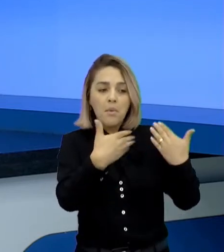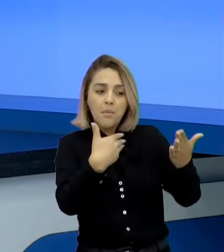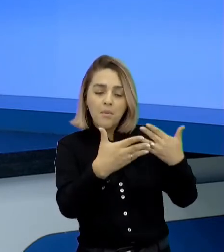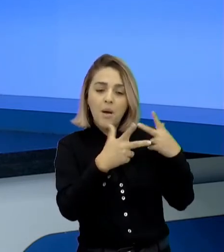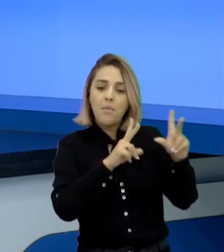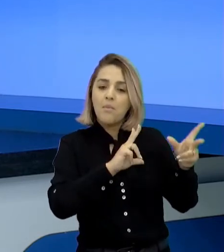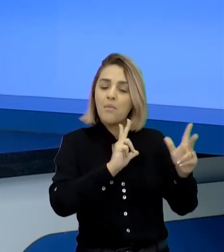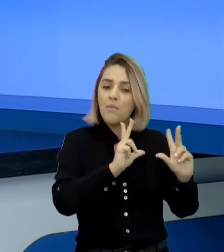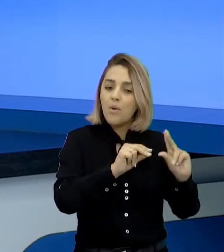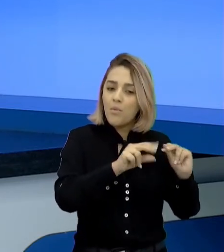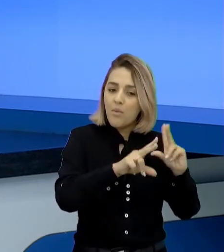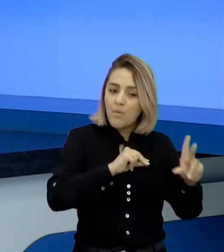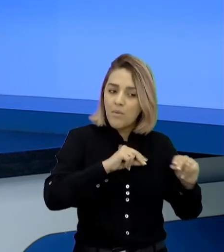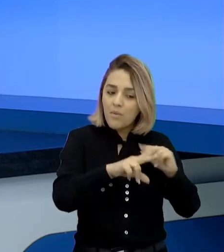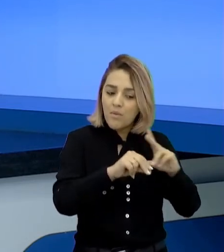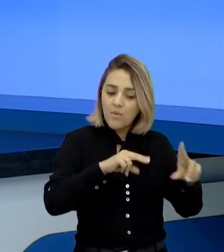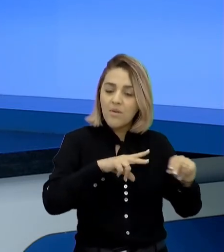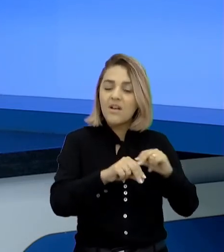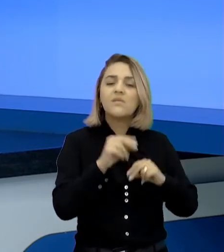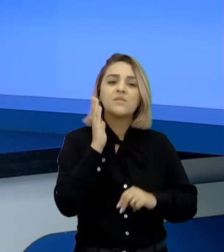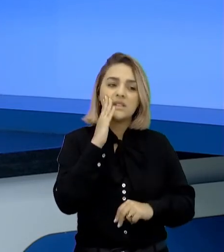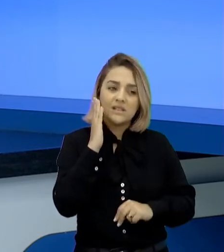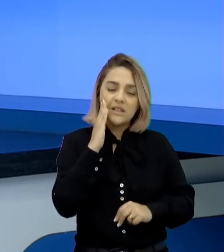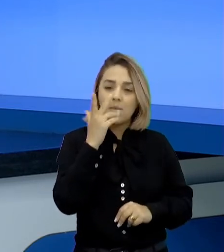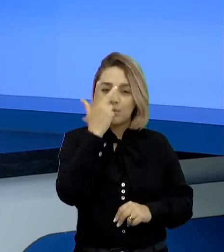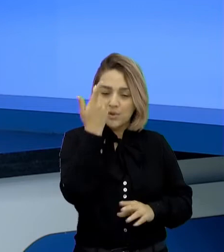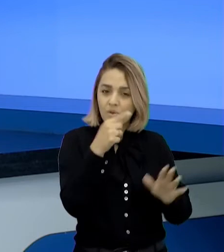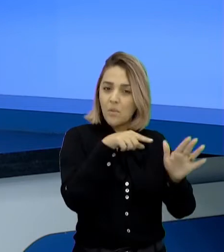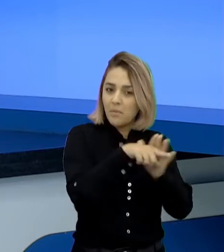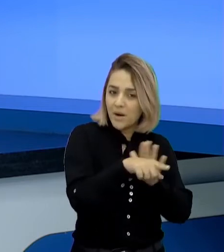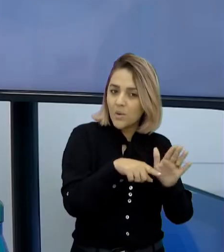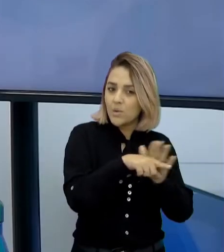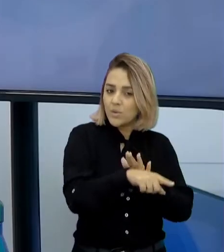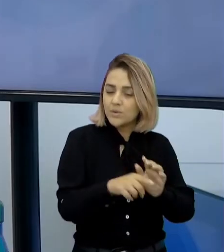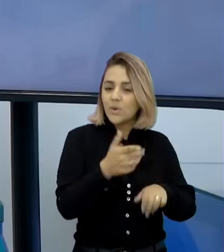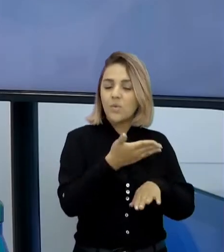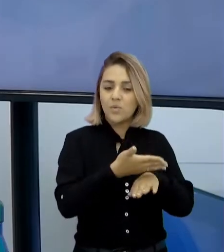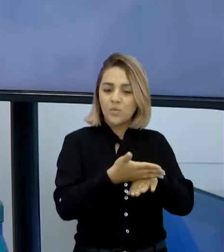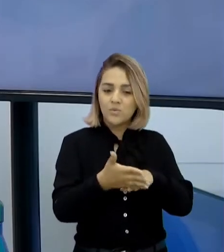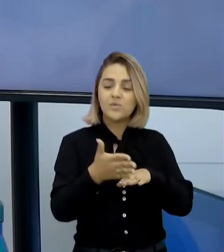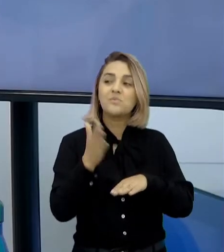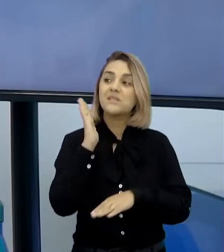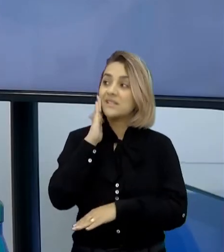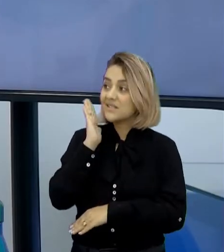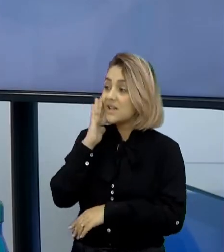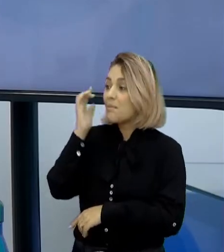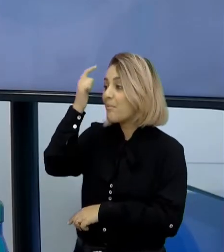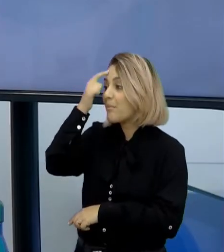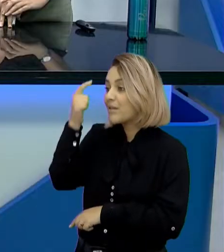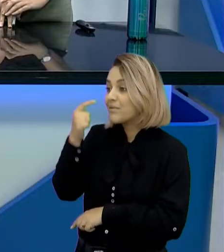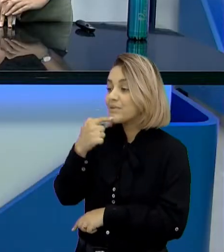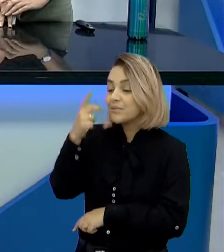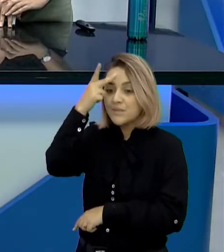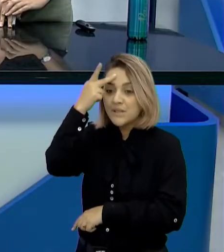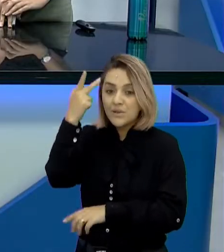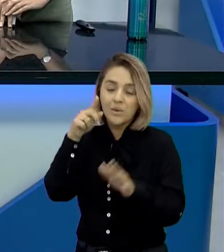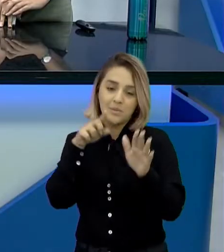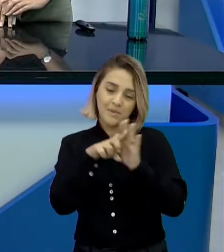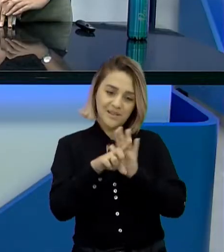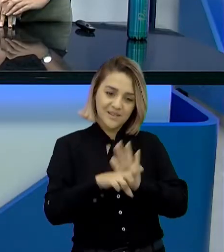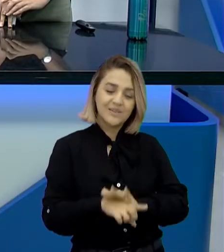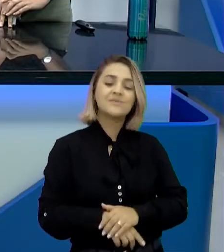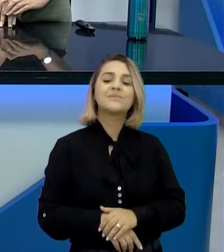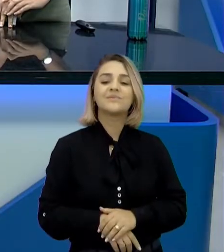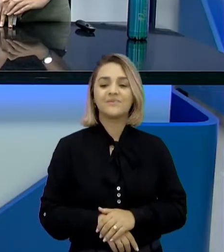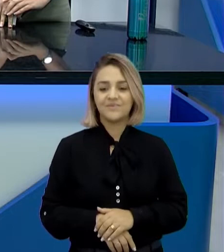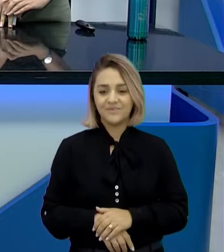já sabe mais ou menos o que aquele entrevistador também costuma perguntar. Né? E o perfil do entrevistador. Isso, exatamente. Sim.